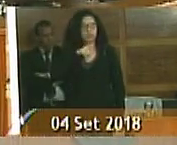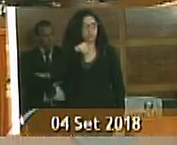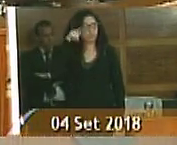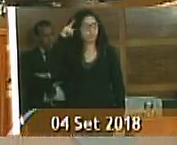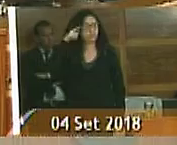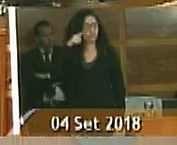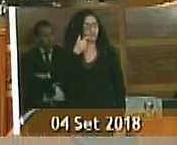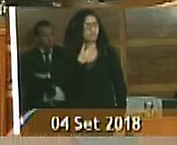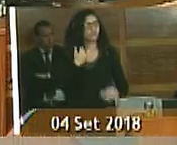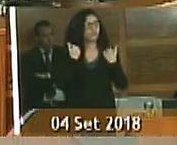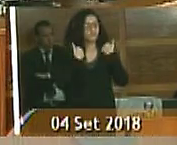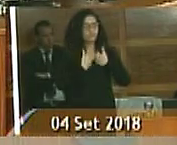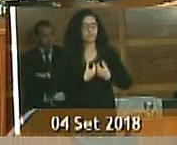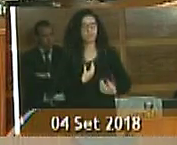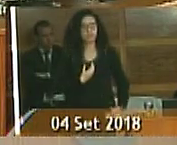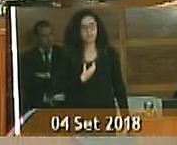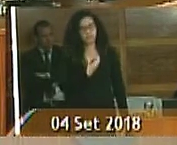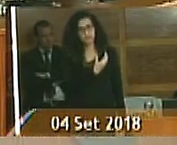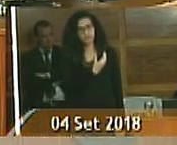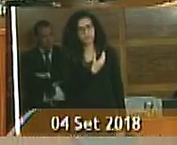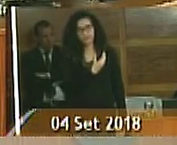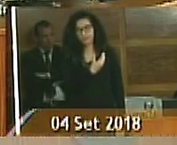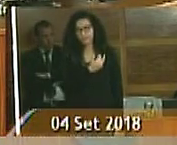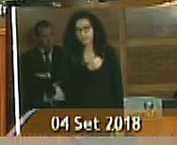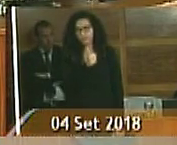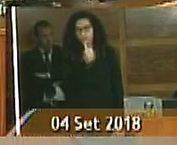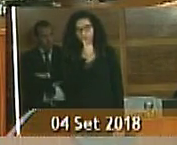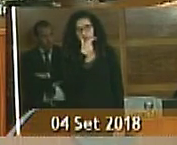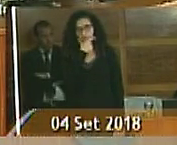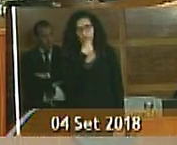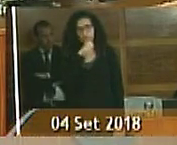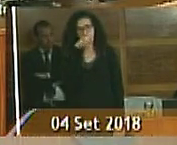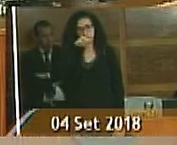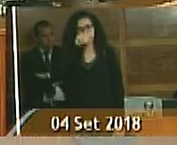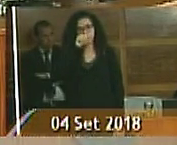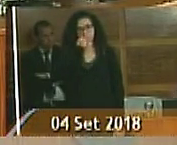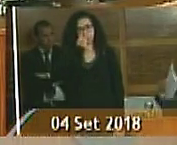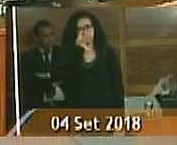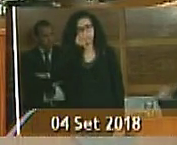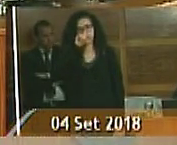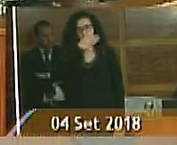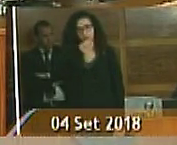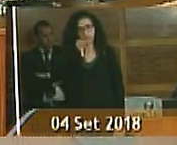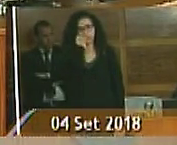Marmoraria, concedendo a medalha honorífica mérito Lopes Trovão ao senhor Mário Sérgio da Glória Reis.